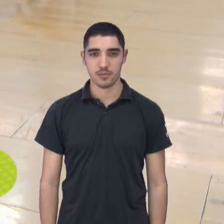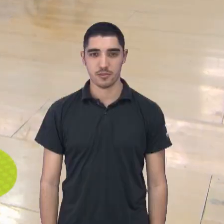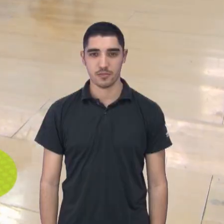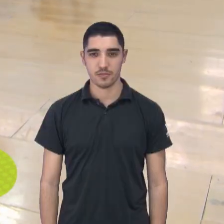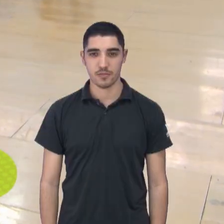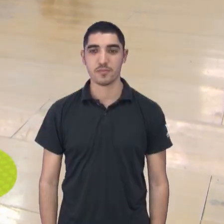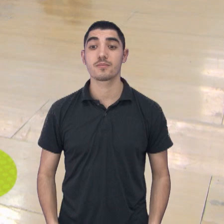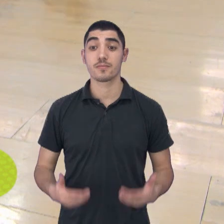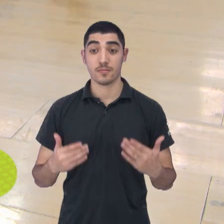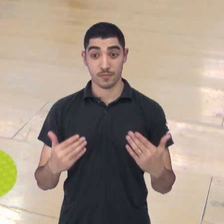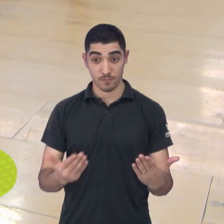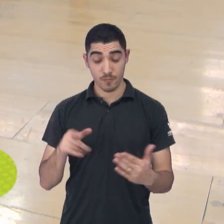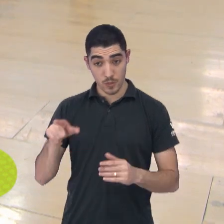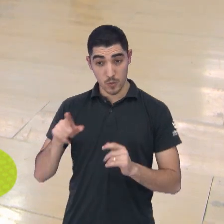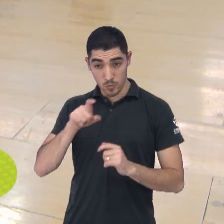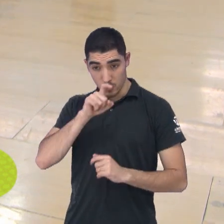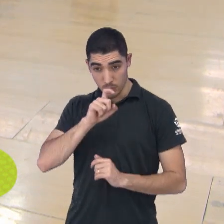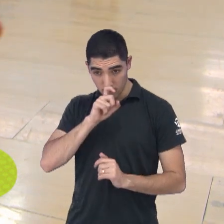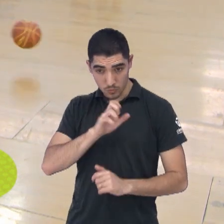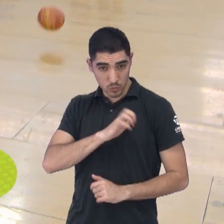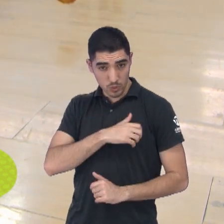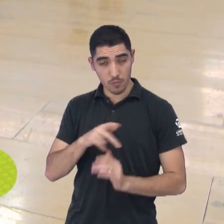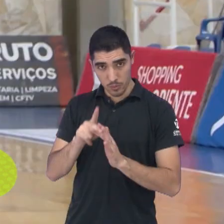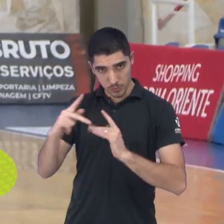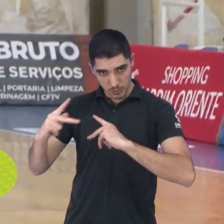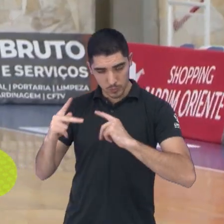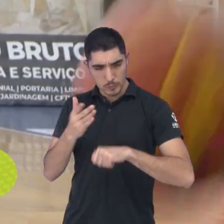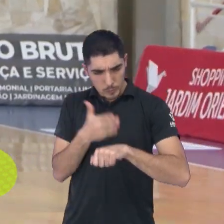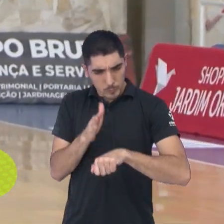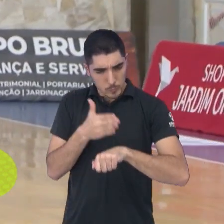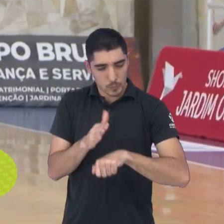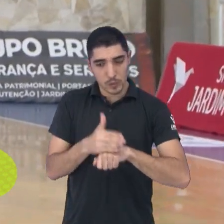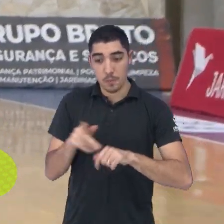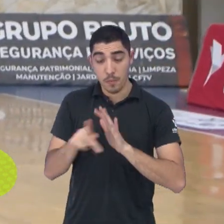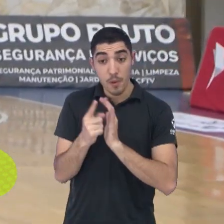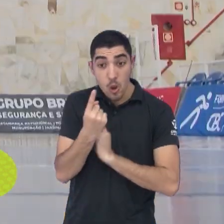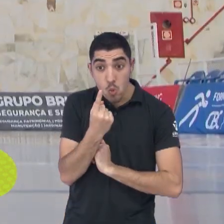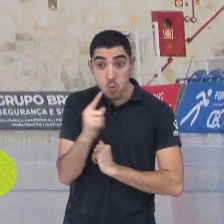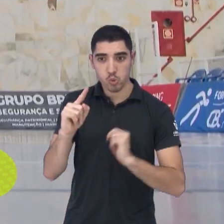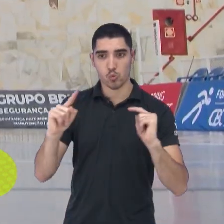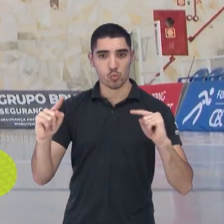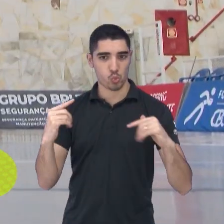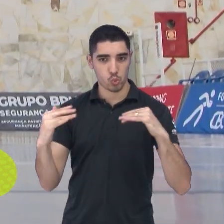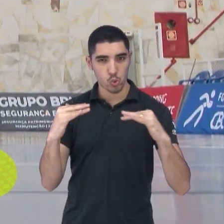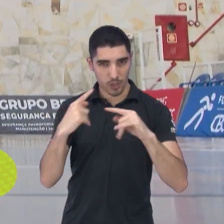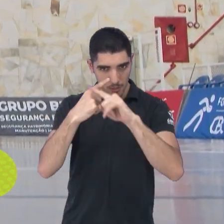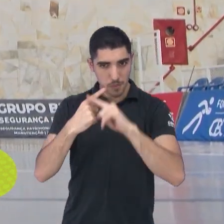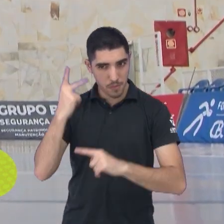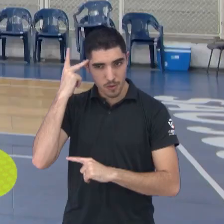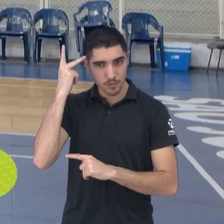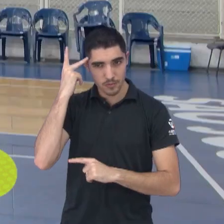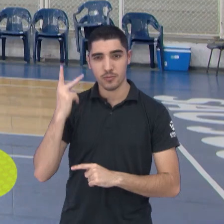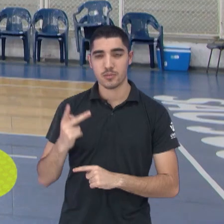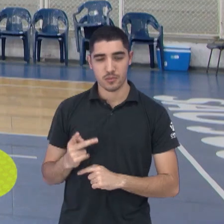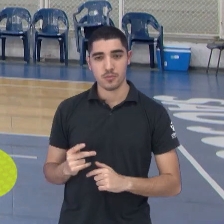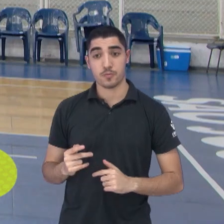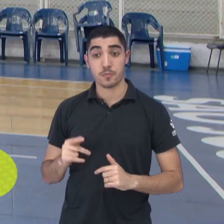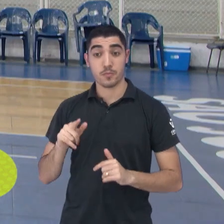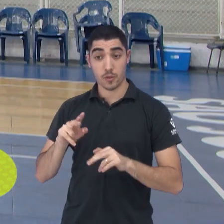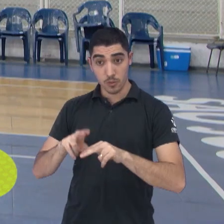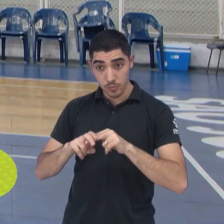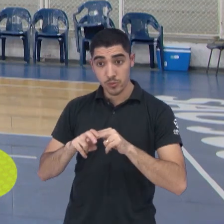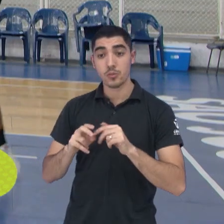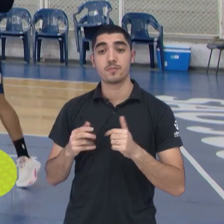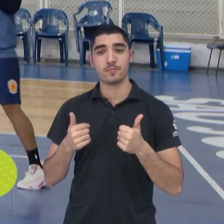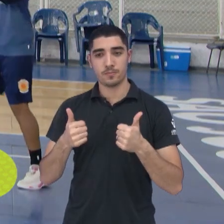Na preparação para a última rodada da primeira fase do Campeonato Paulista, foco nos arremessos. Calibrar a mão